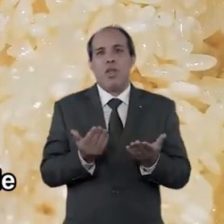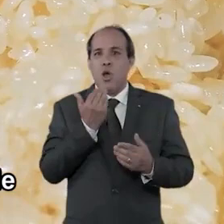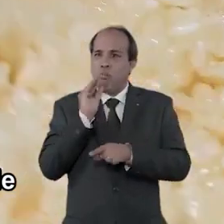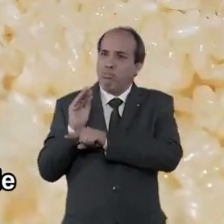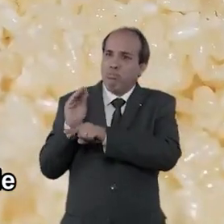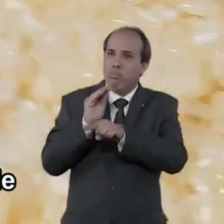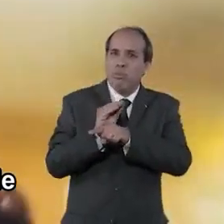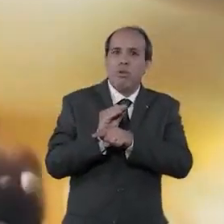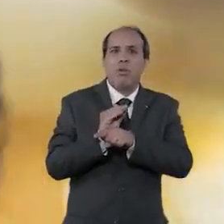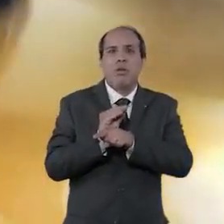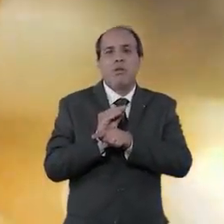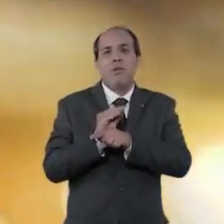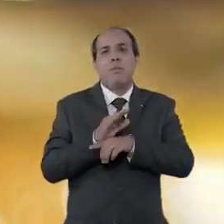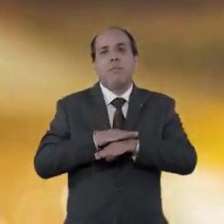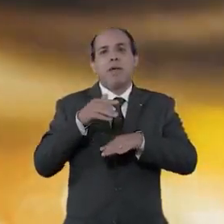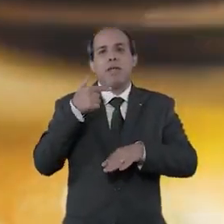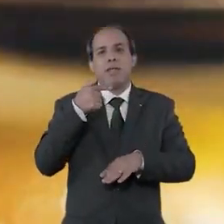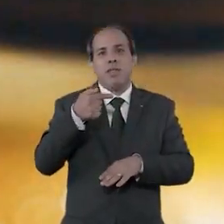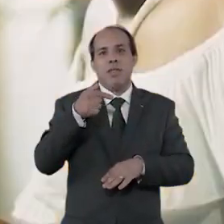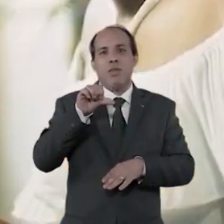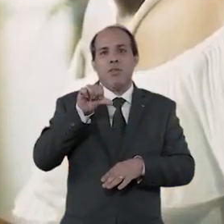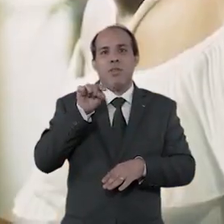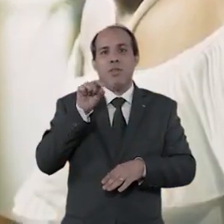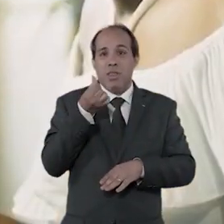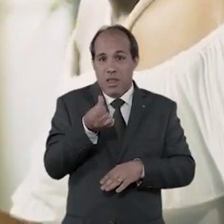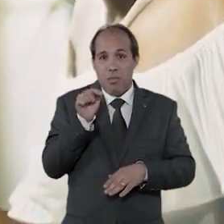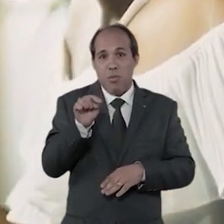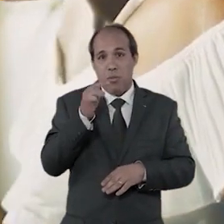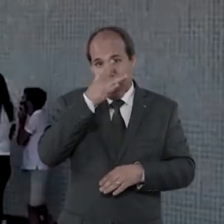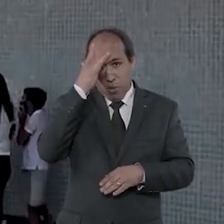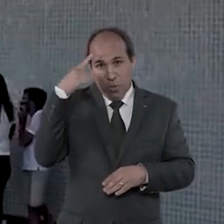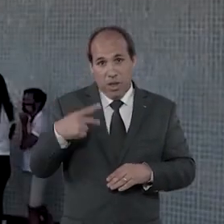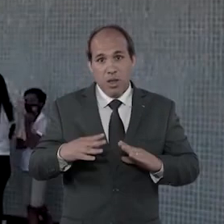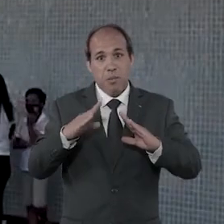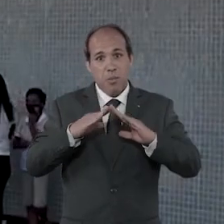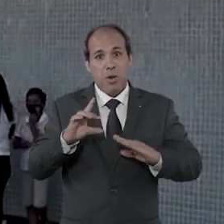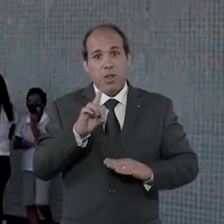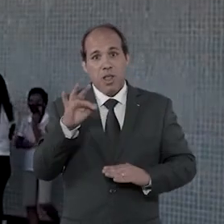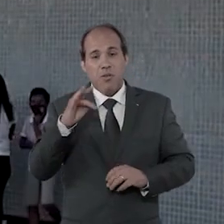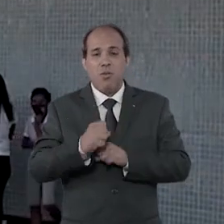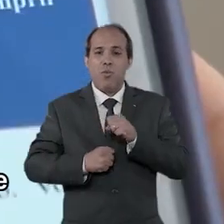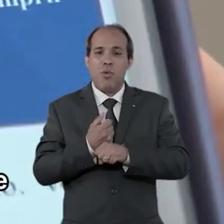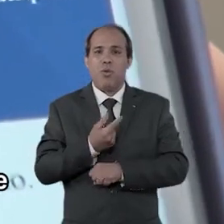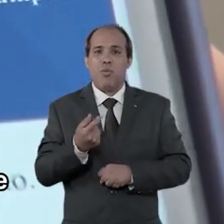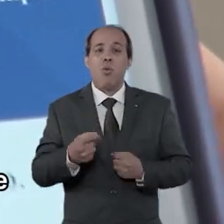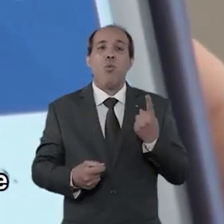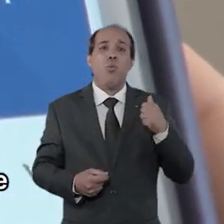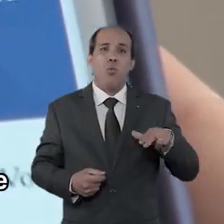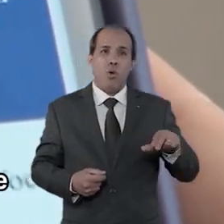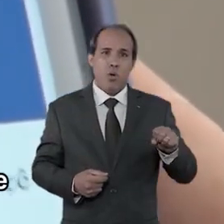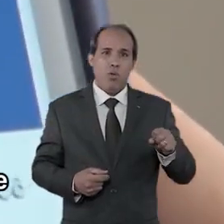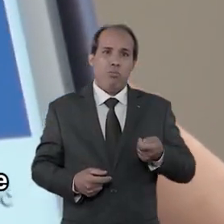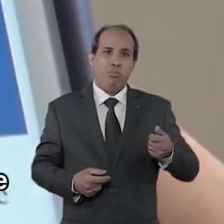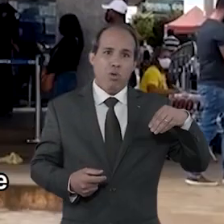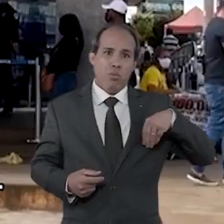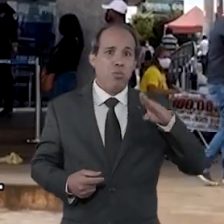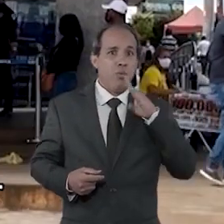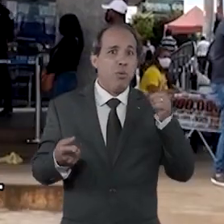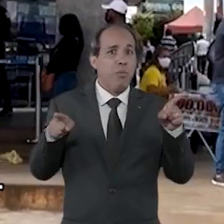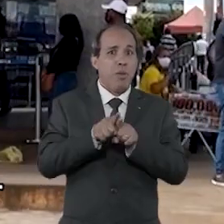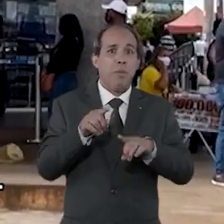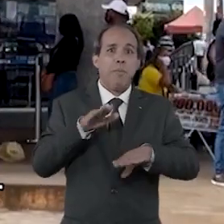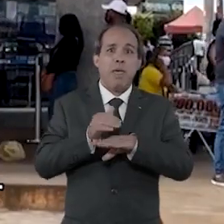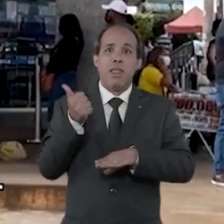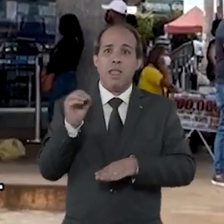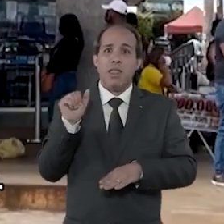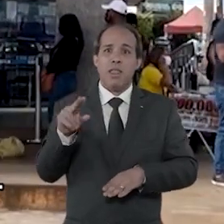levou comida para a mesa de mais de 796 mil pessoas do DF em 2020. Um ano do auxílio emergencial equivale